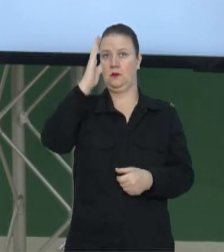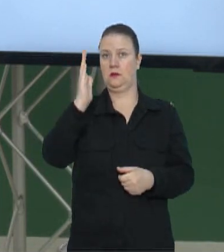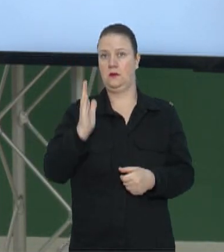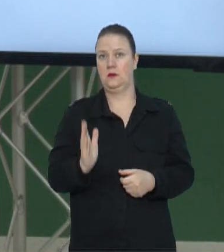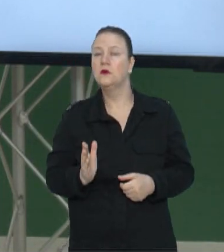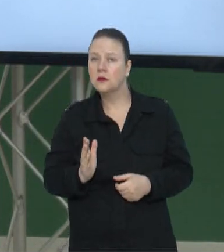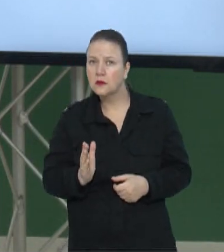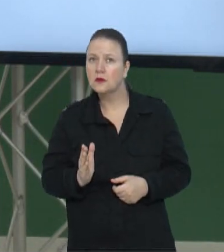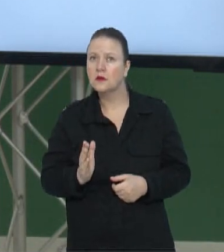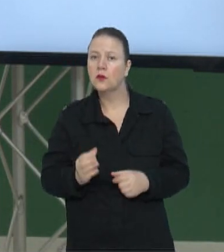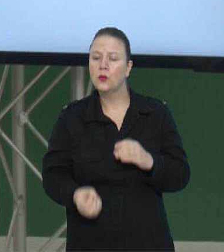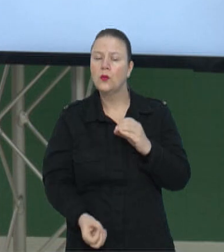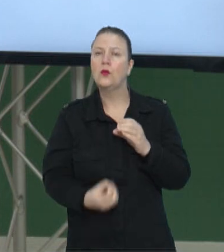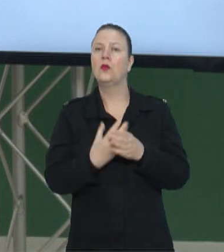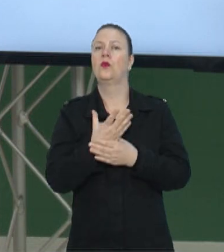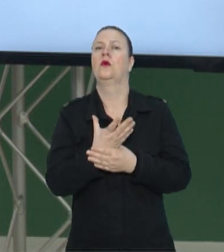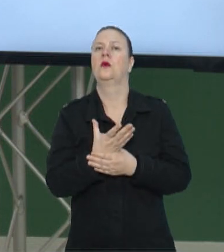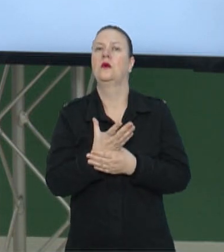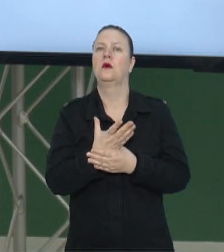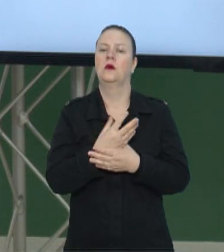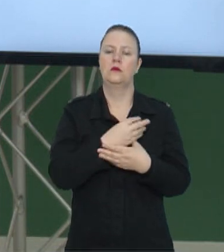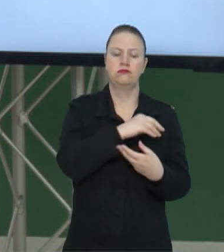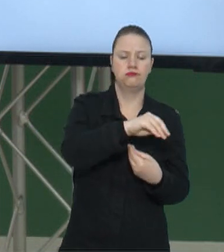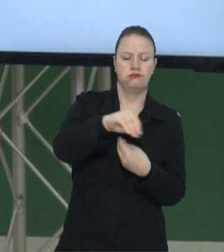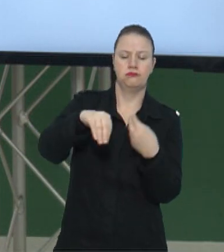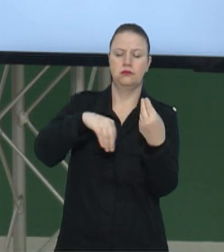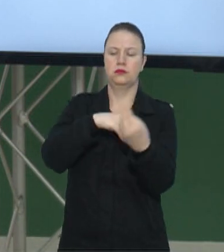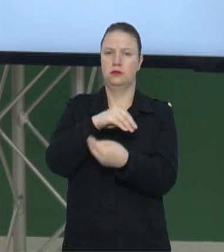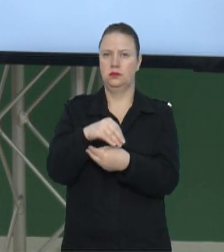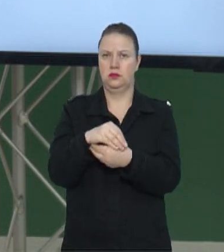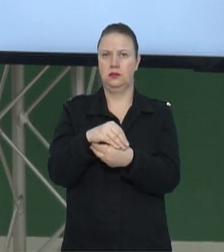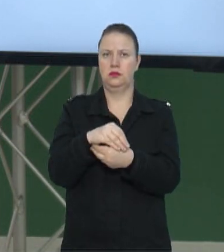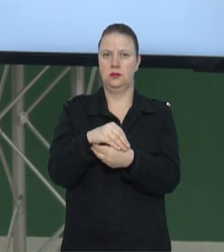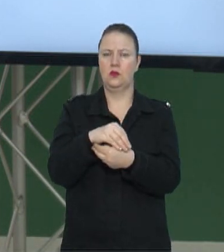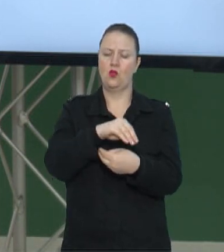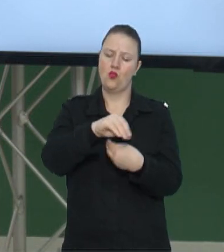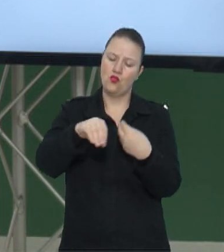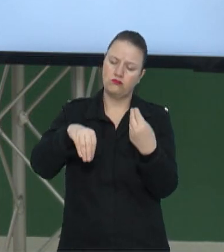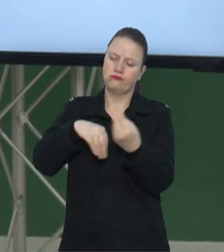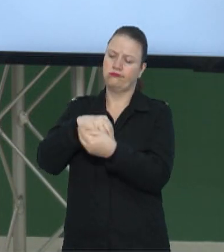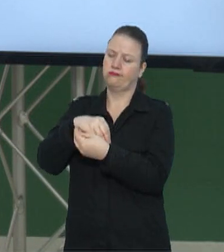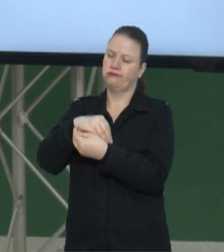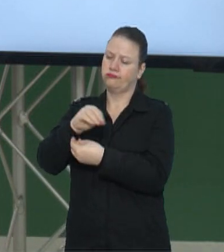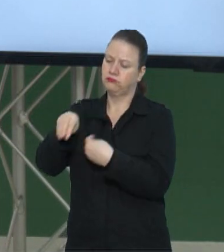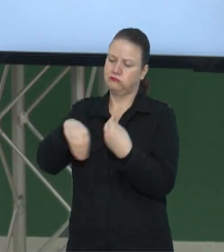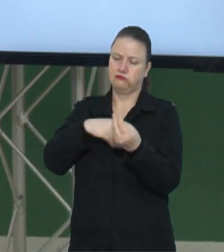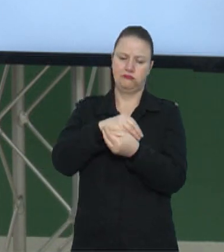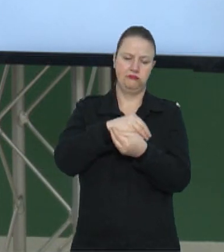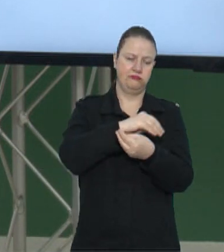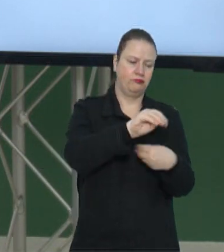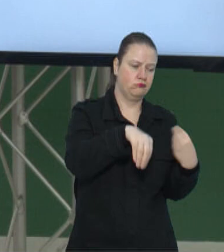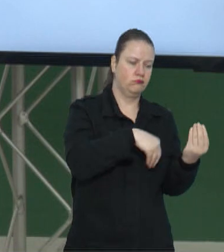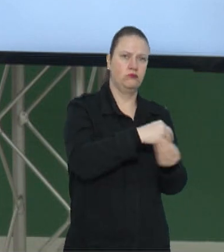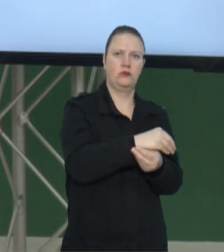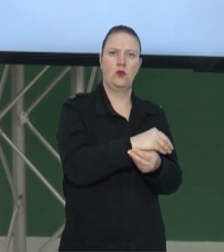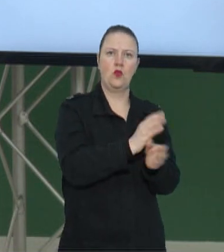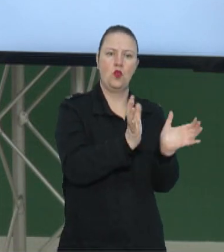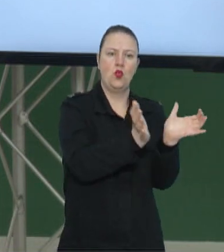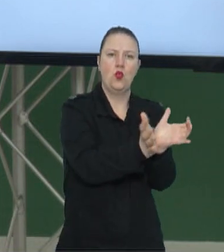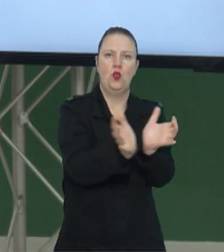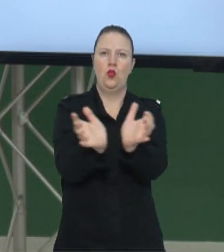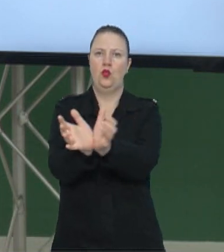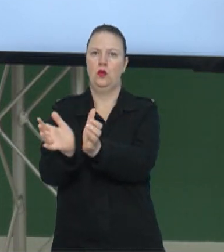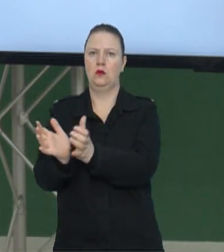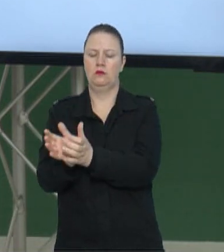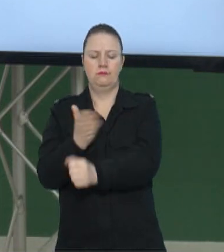formada a partir dessa mistura étnica, dessa mistura de diferentes grupos com seus